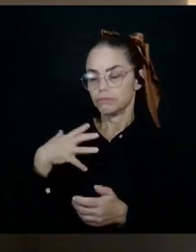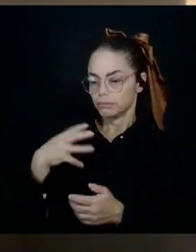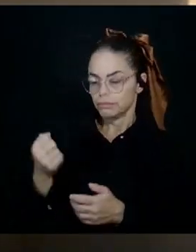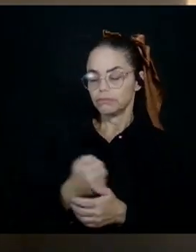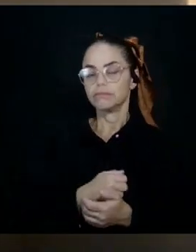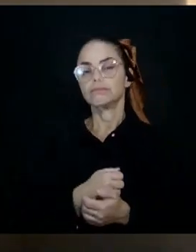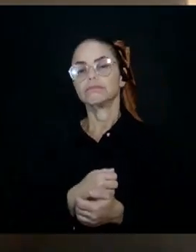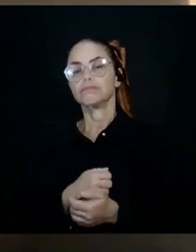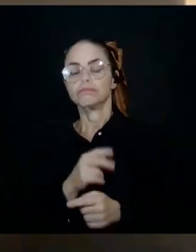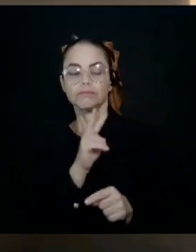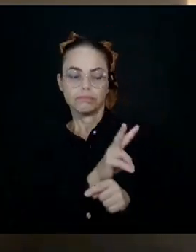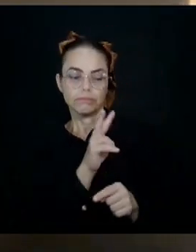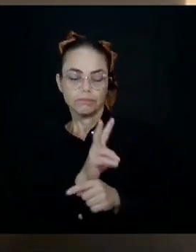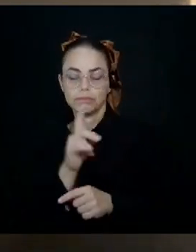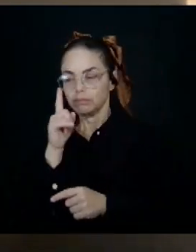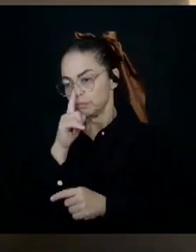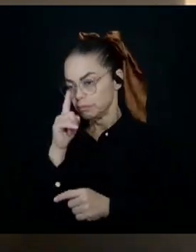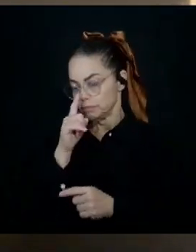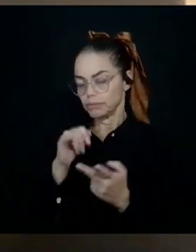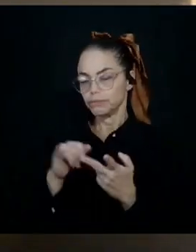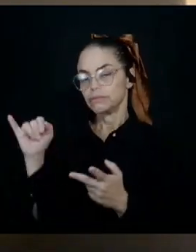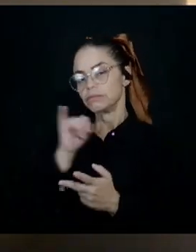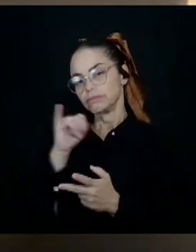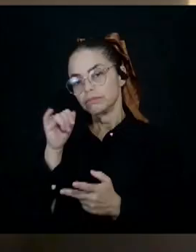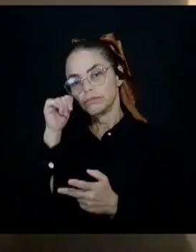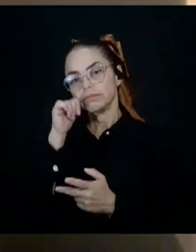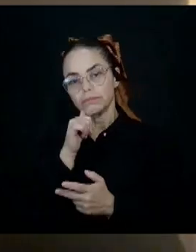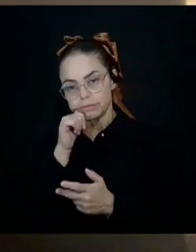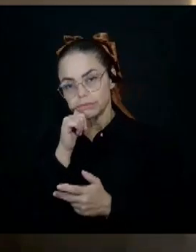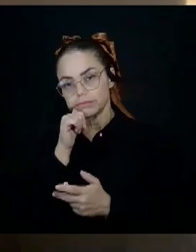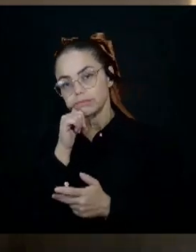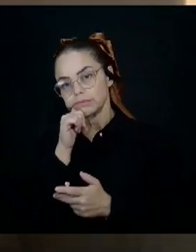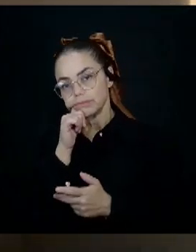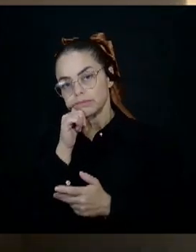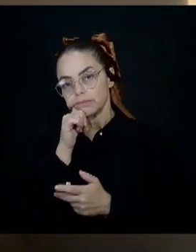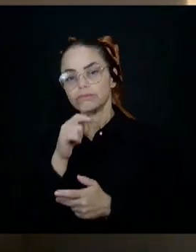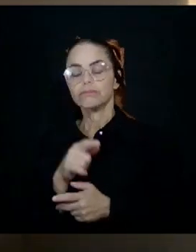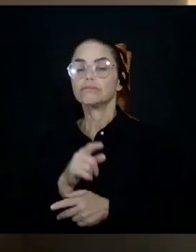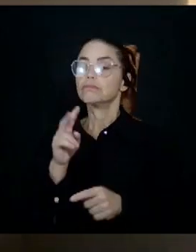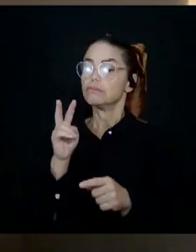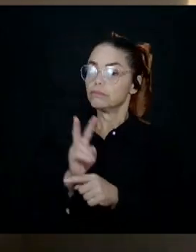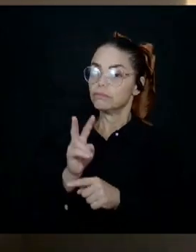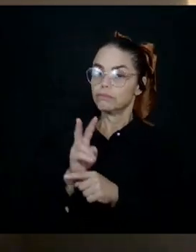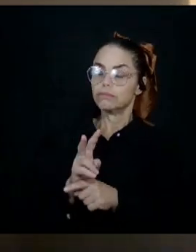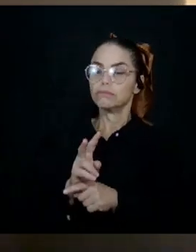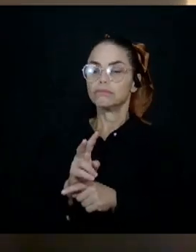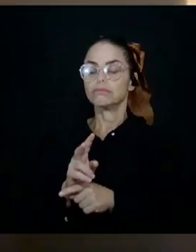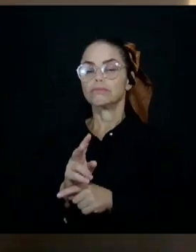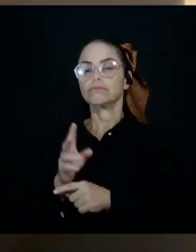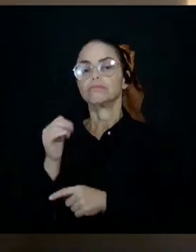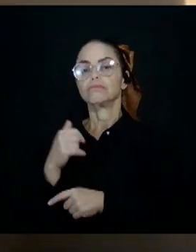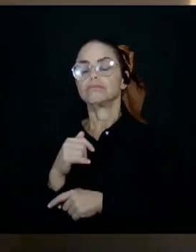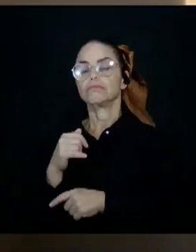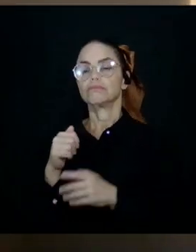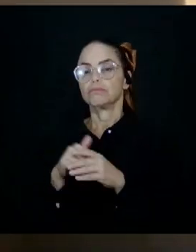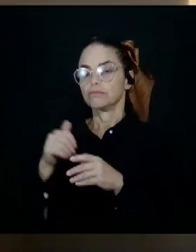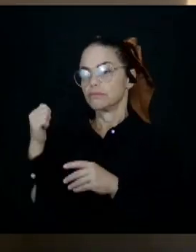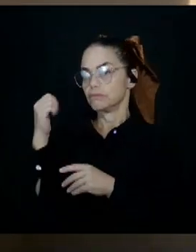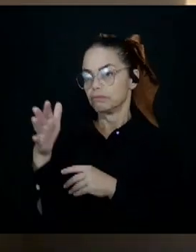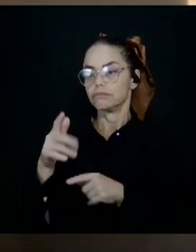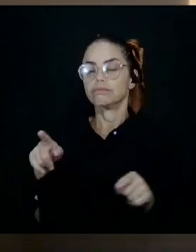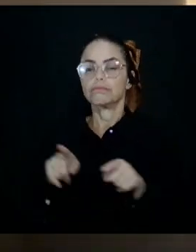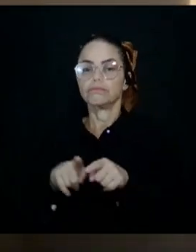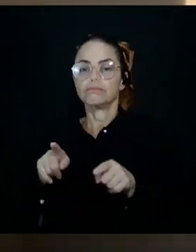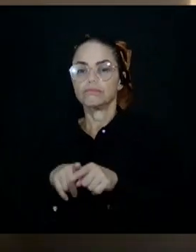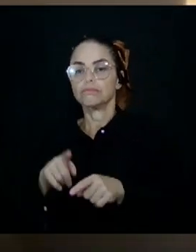mãe ou uma irmã, eventualmente, tal, vai ser a maneira que ele vai tratar as mulheres externamente também, né? É engraçado, a minha mãe falava uma